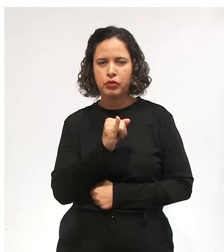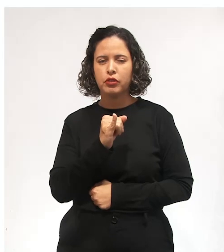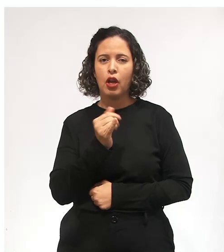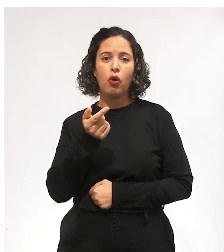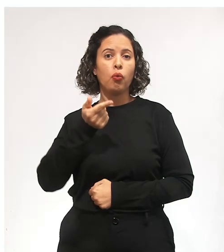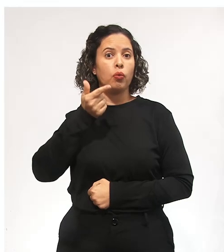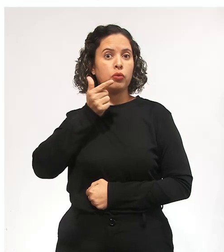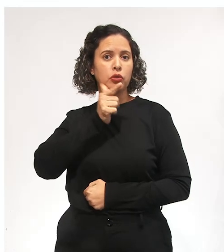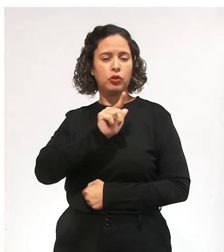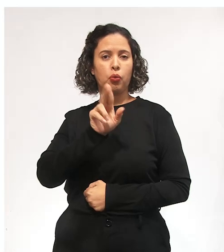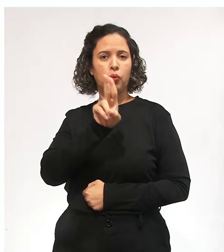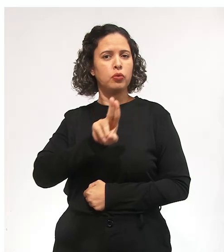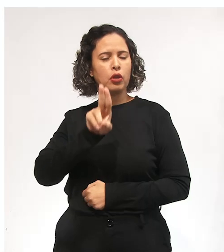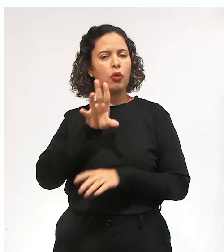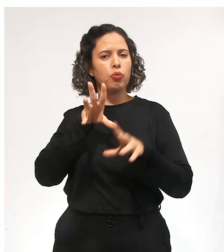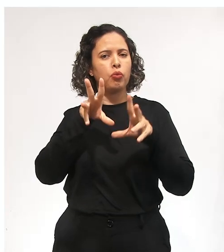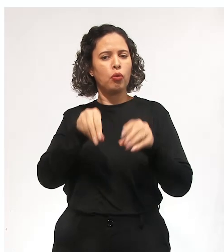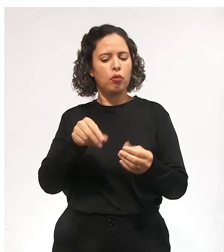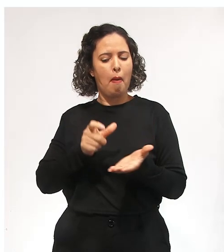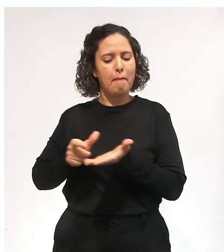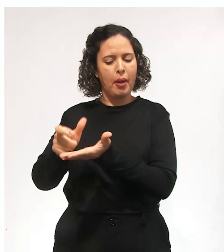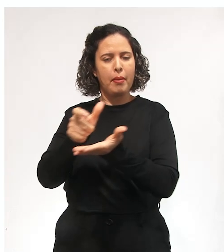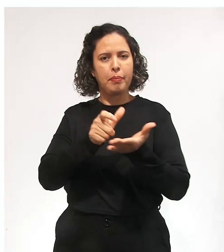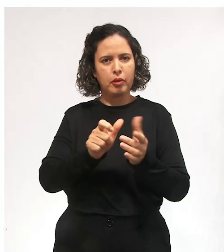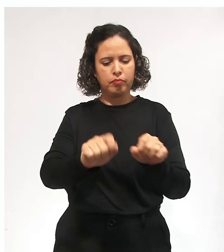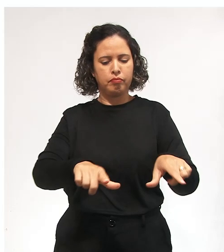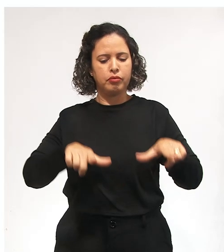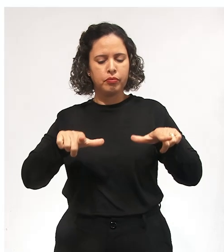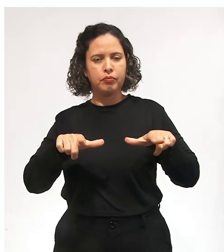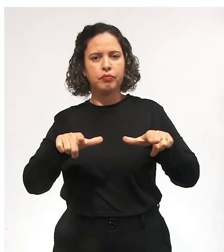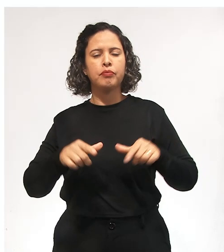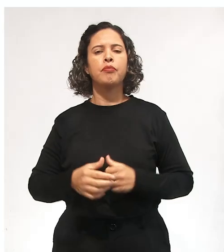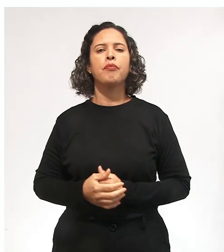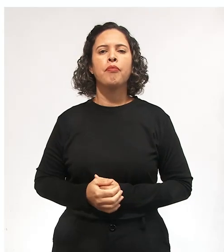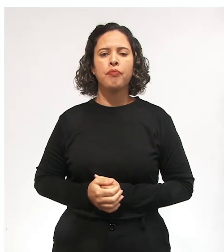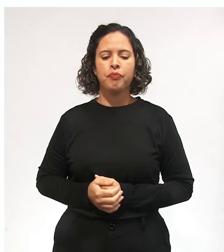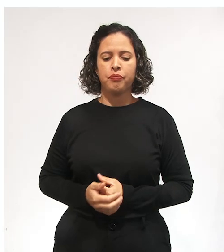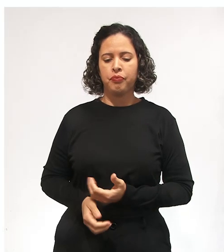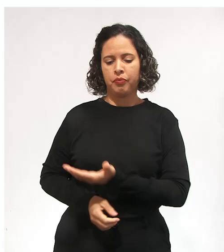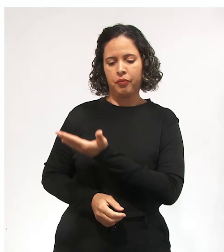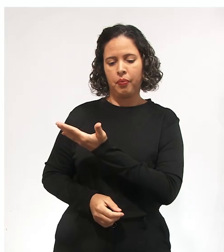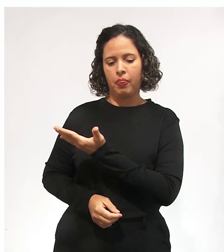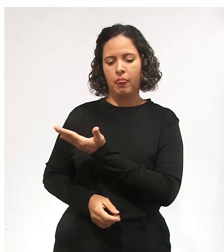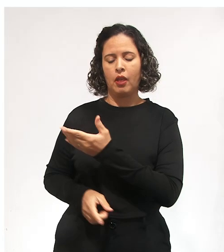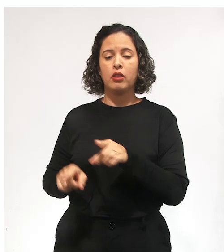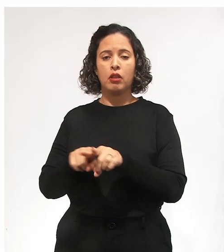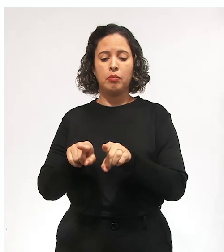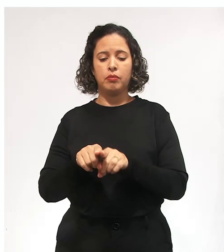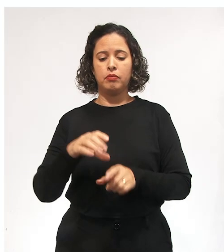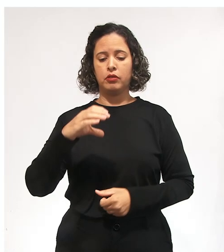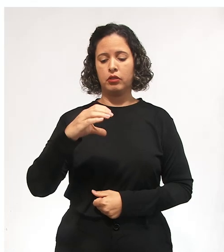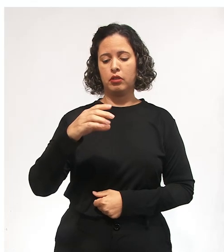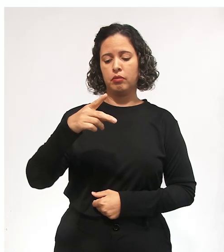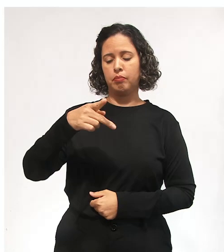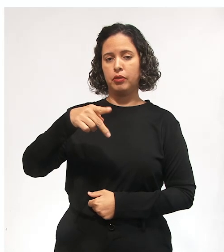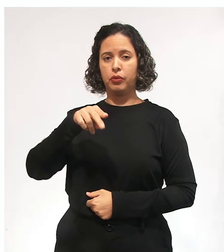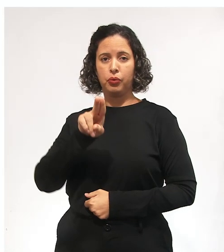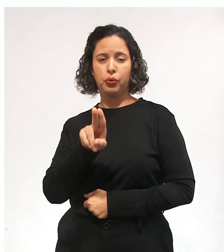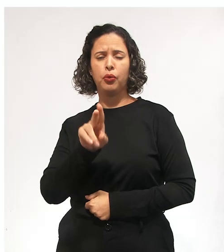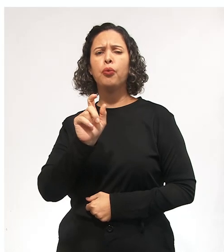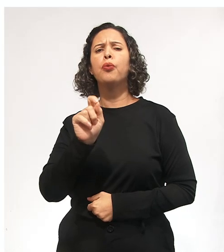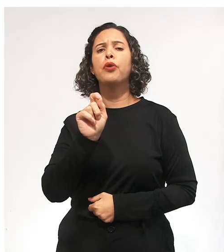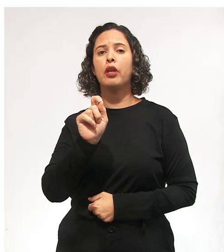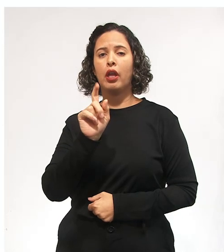esses equipamentos, até o nome diz muito, fonte de alimentação. A parte do processador. O que é o processador?